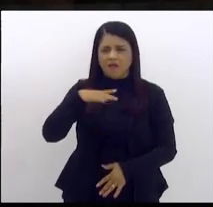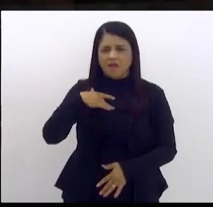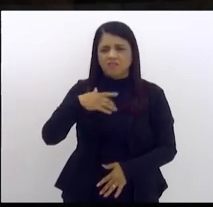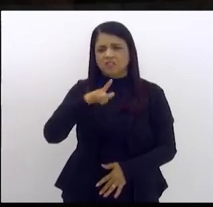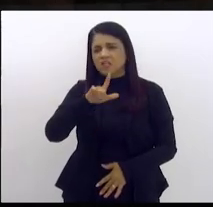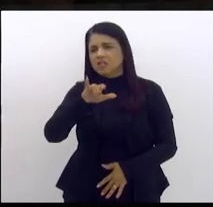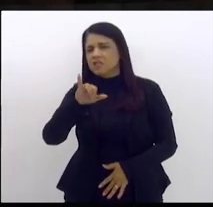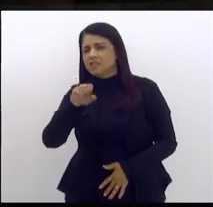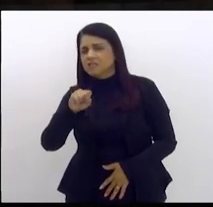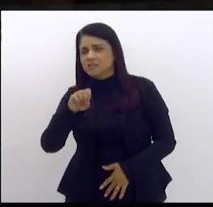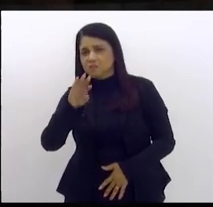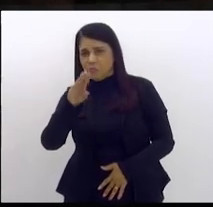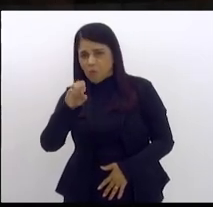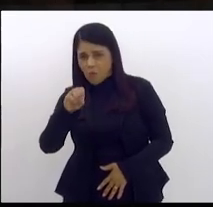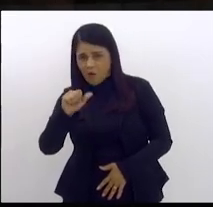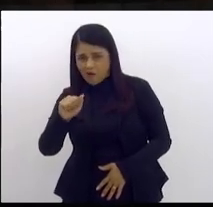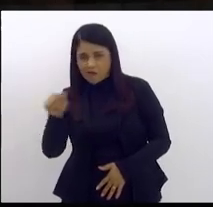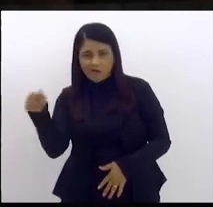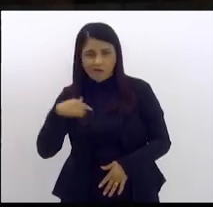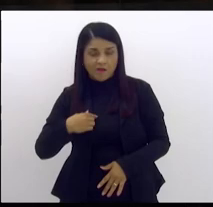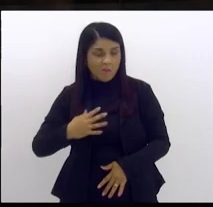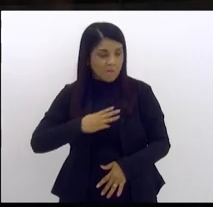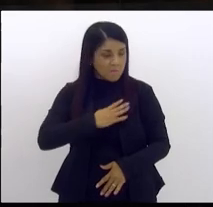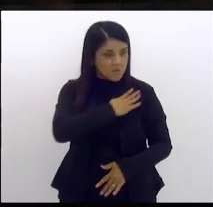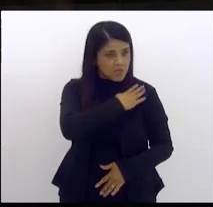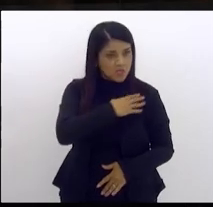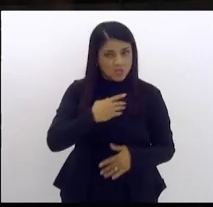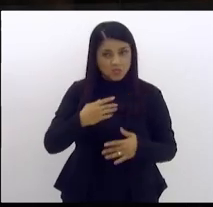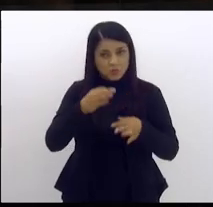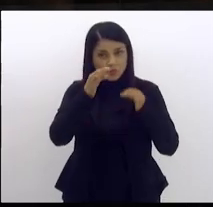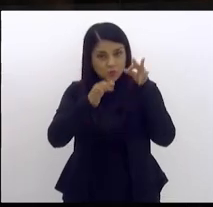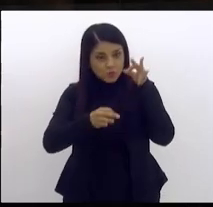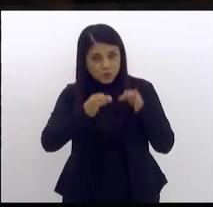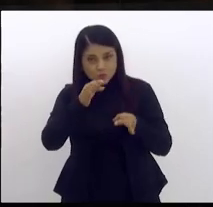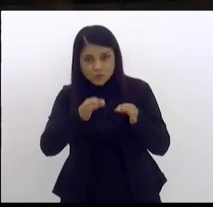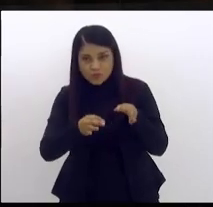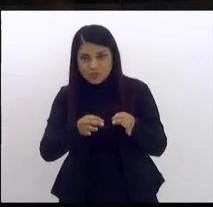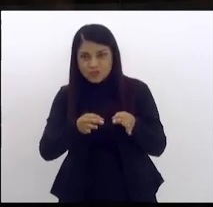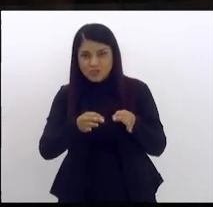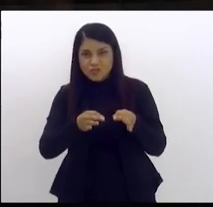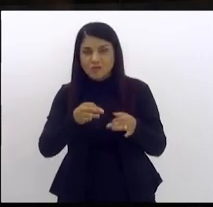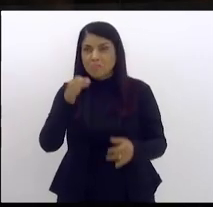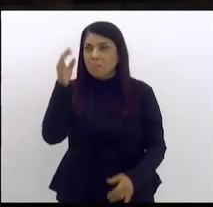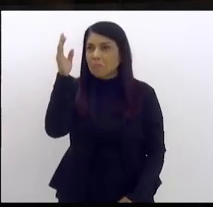quê se vira o ministro da Justiça